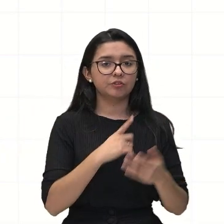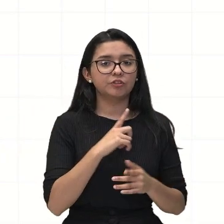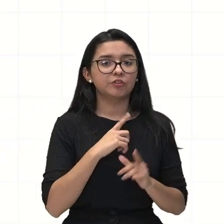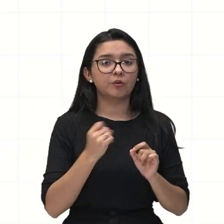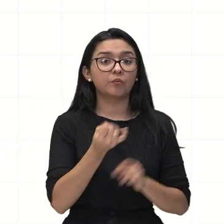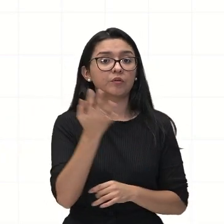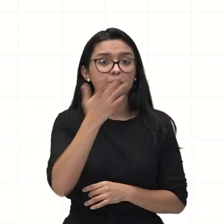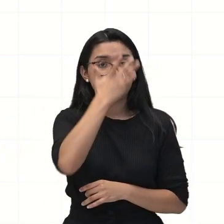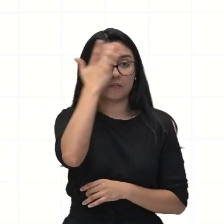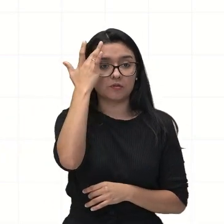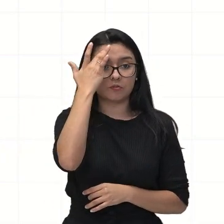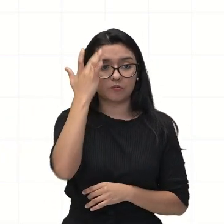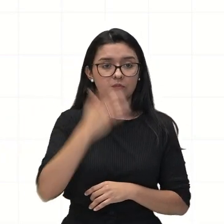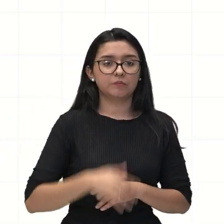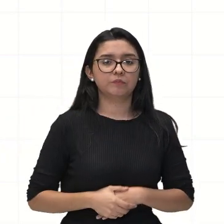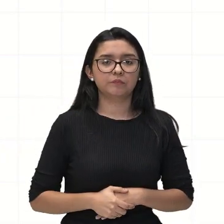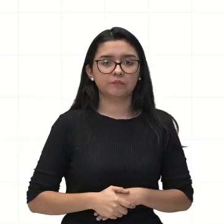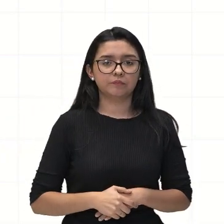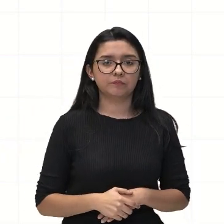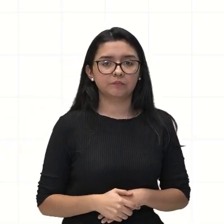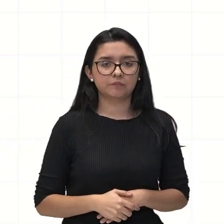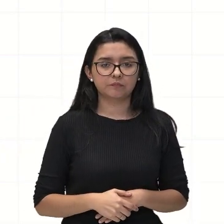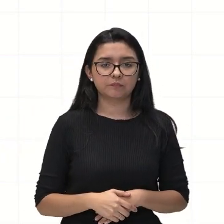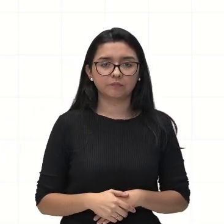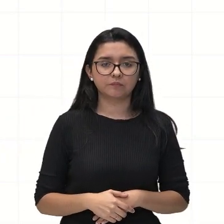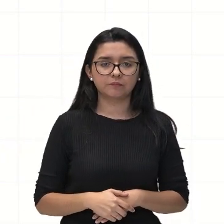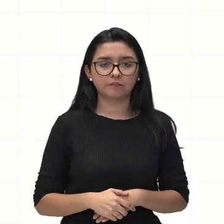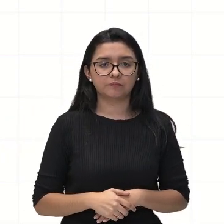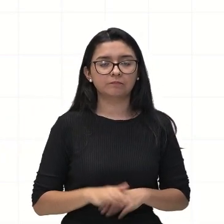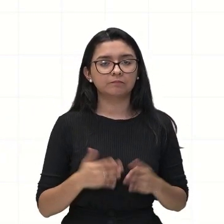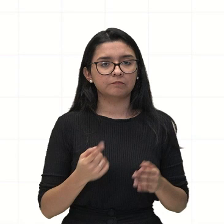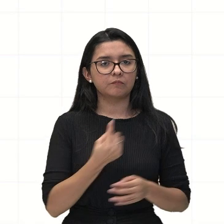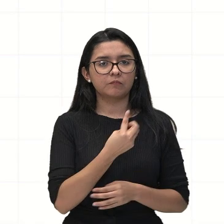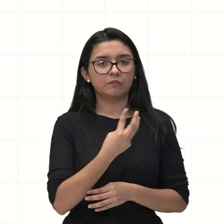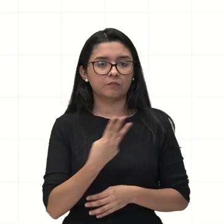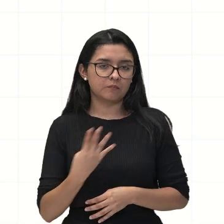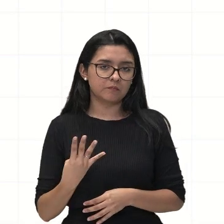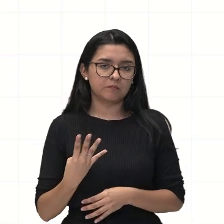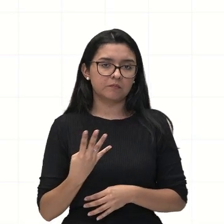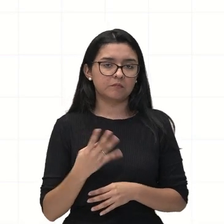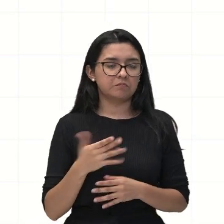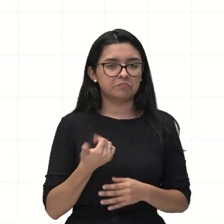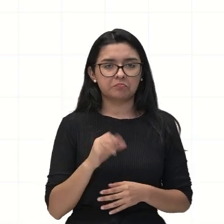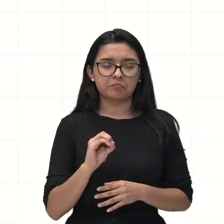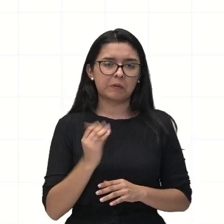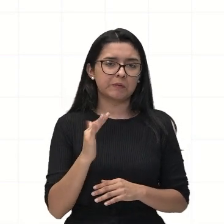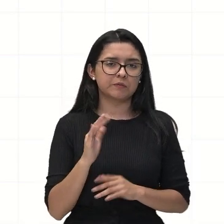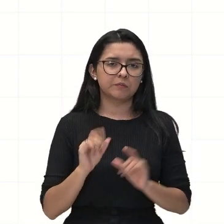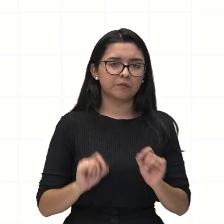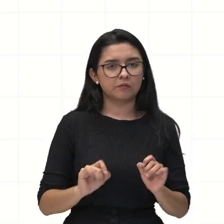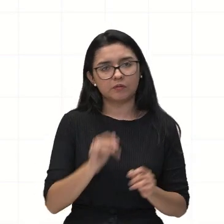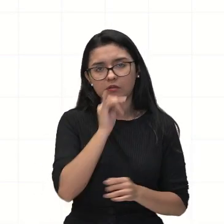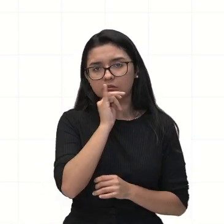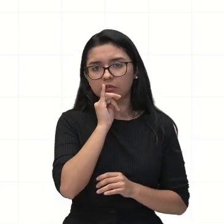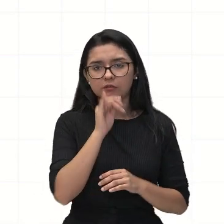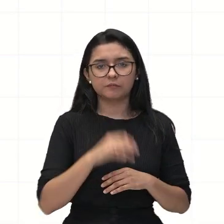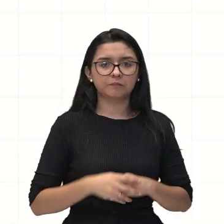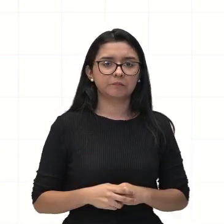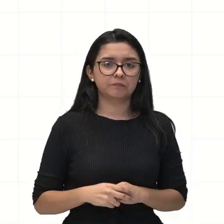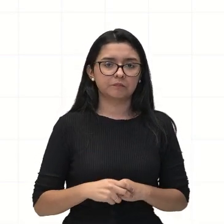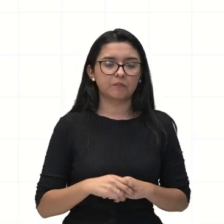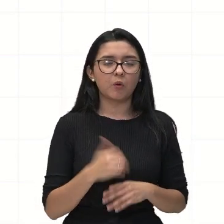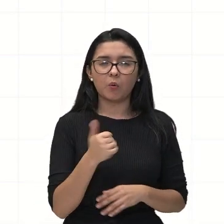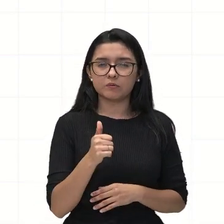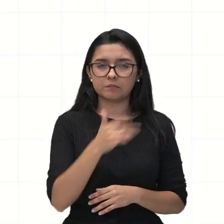5, 6, 7, 8, 9, 10, estima-se que está um pouquinho mais, vamos supor que seja um pouco maior,